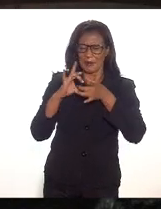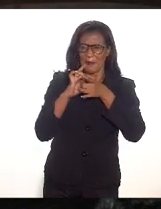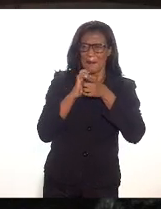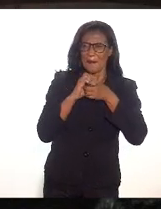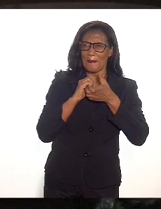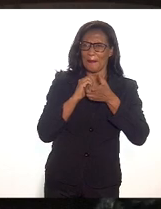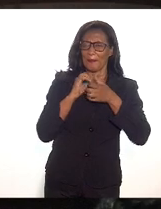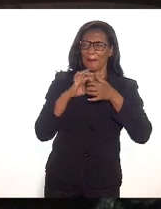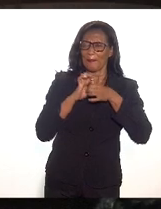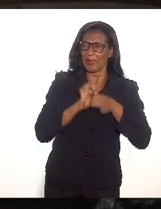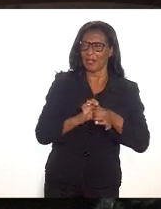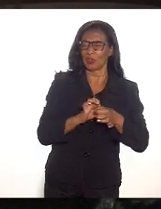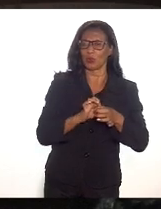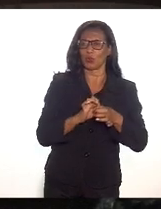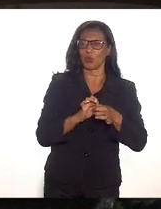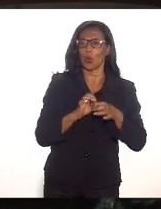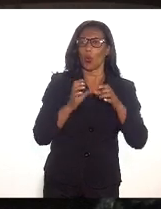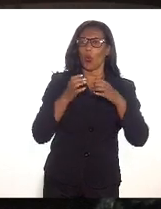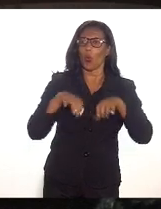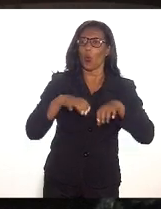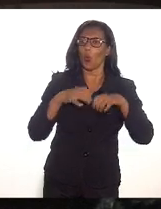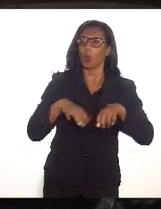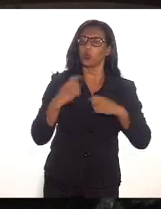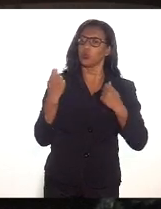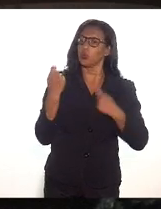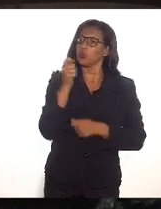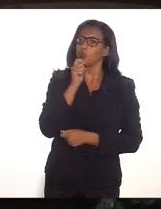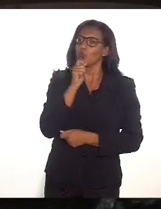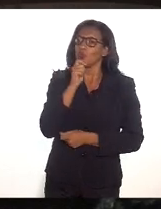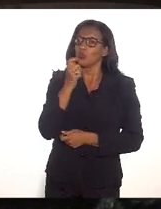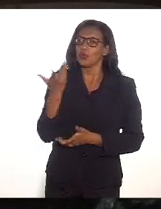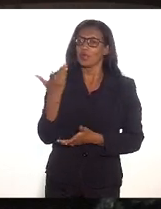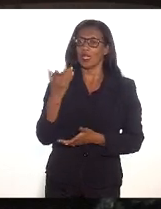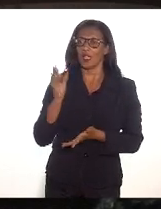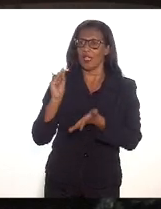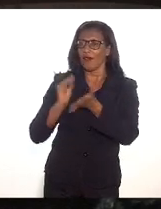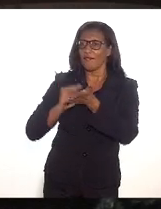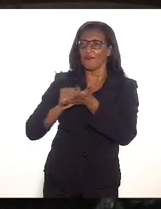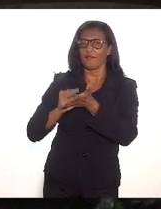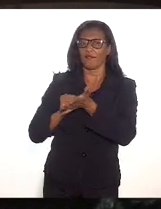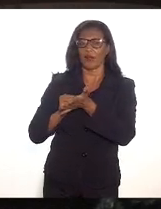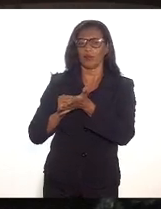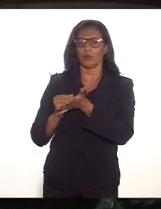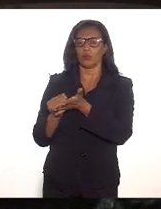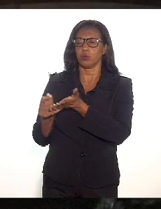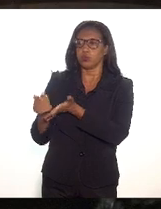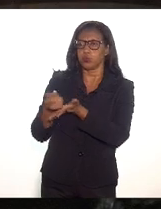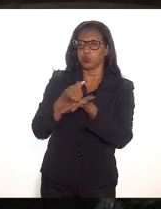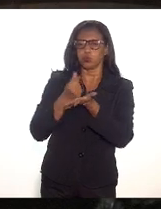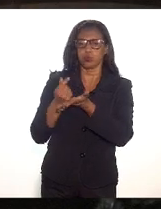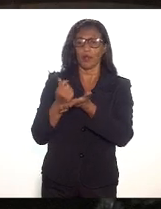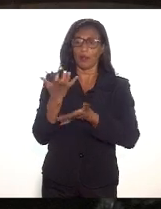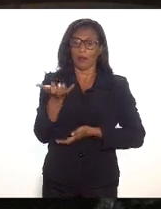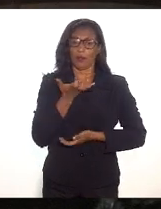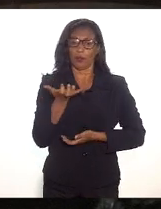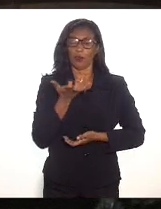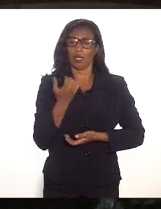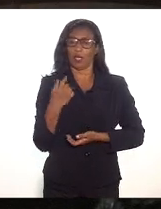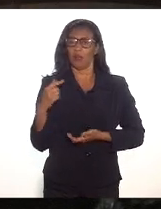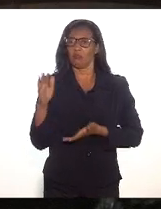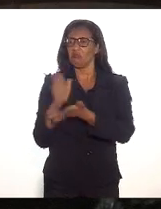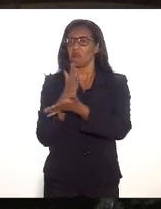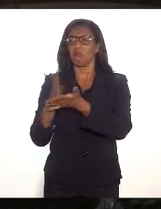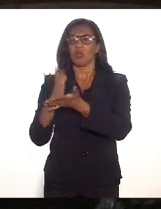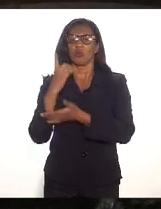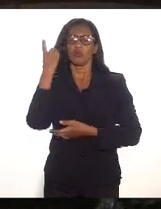de investimentos de concurso público, é o esgotamento das suas posições. Eu quero que algum deputado que é